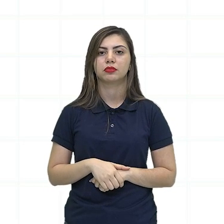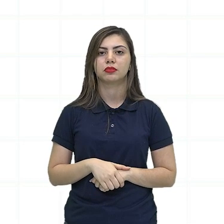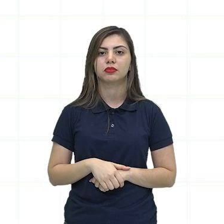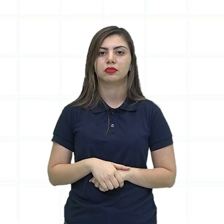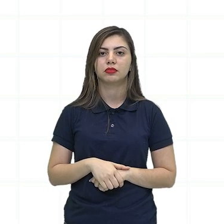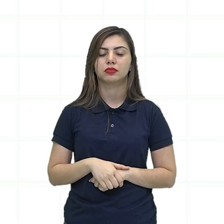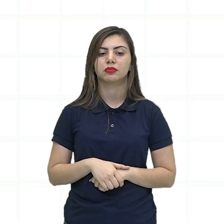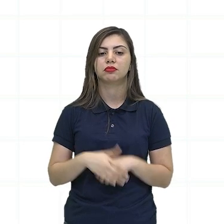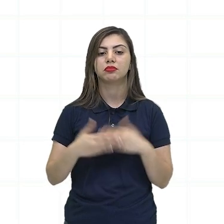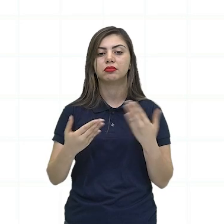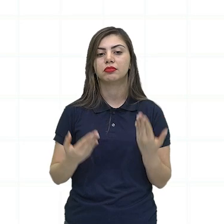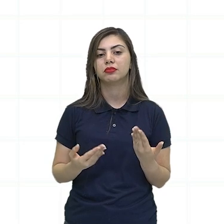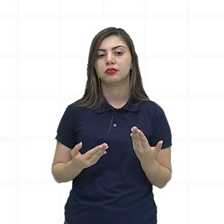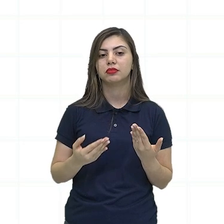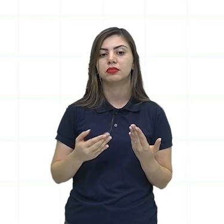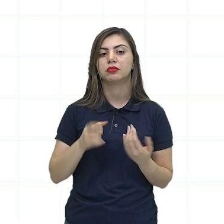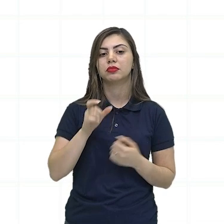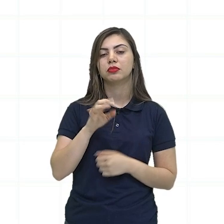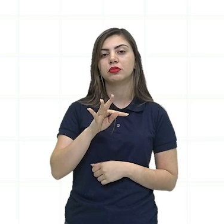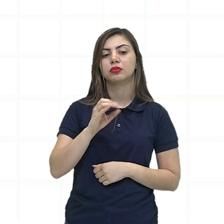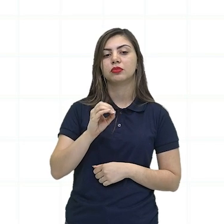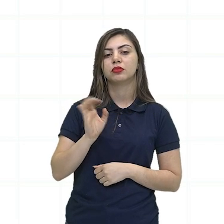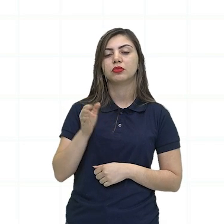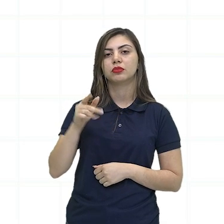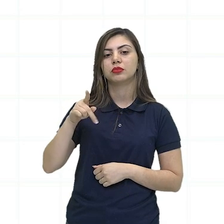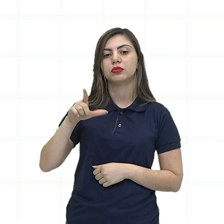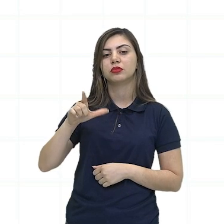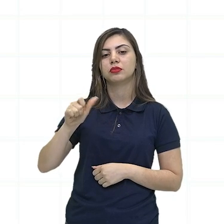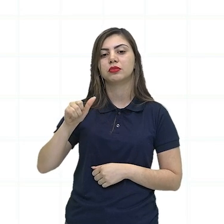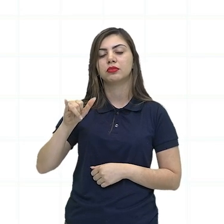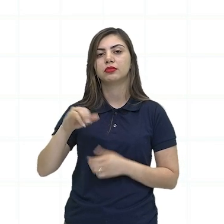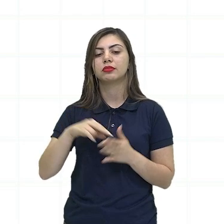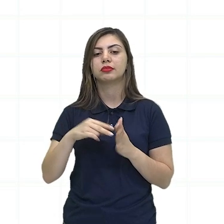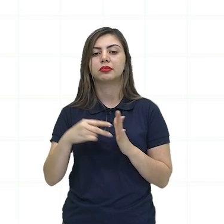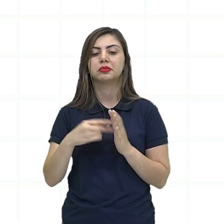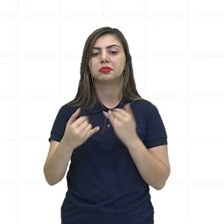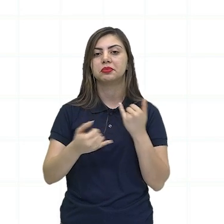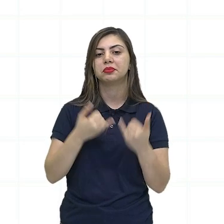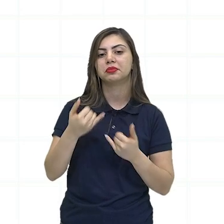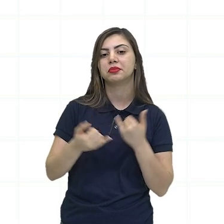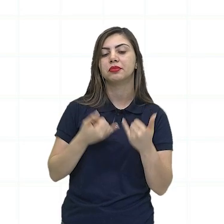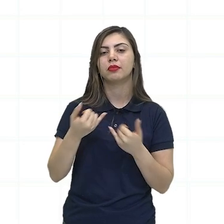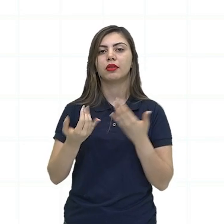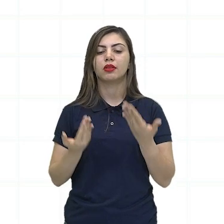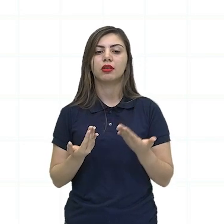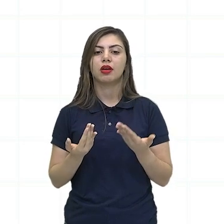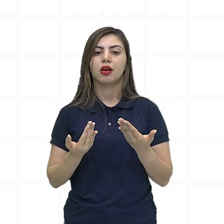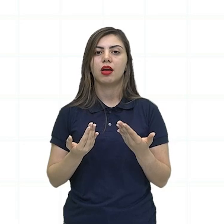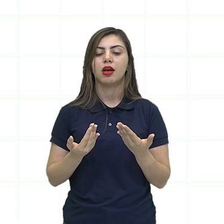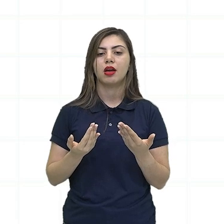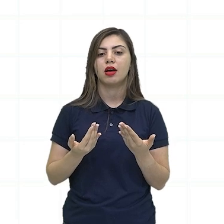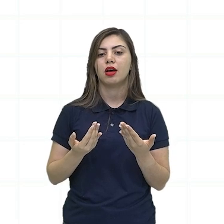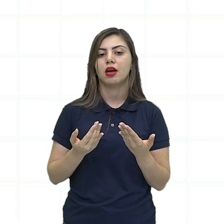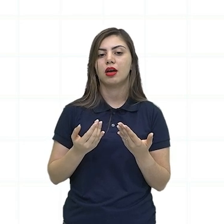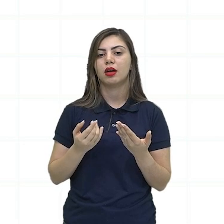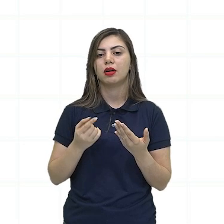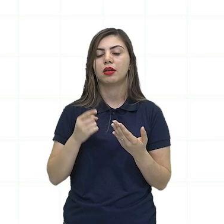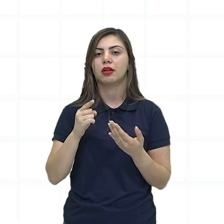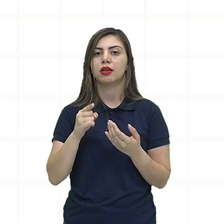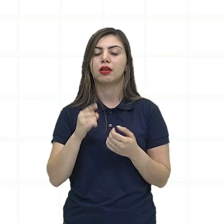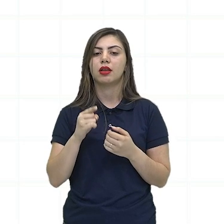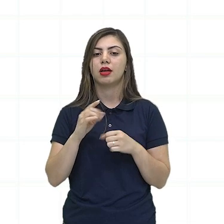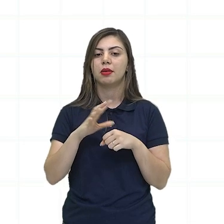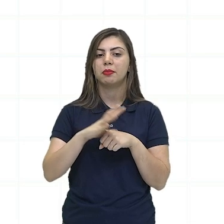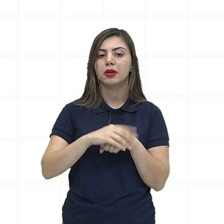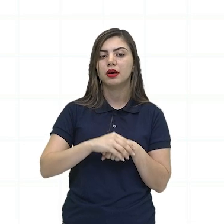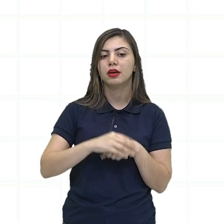né? Brincar, jogar, tocar. Você pode dizer I play the piano, I play soccer. Ele